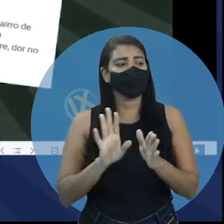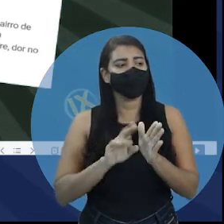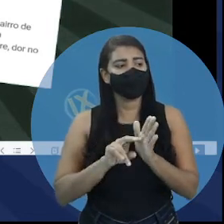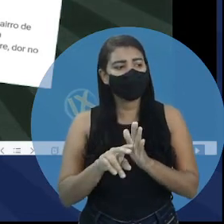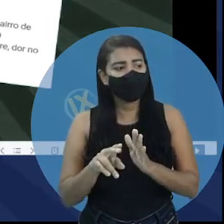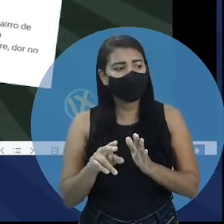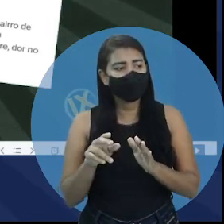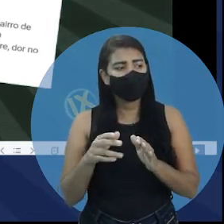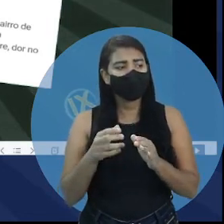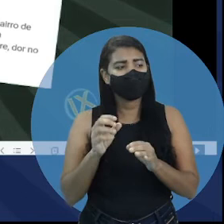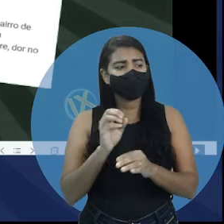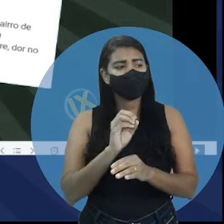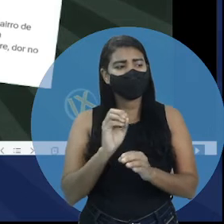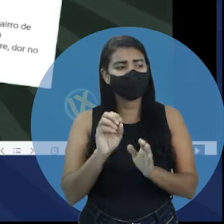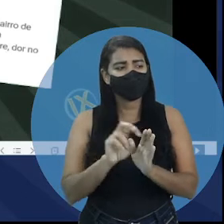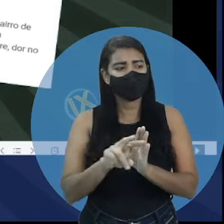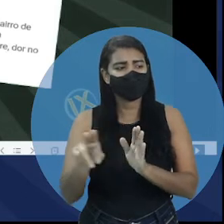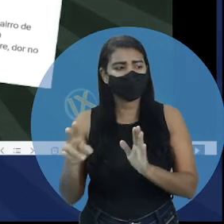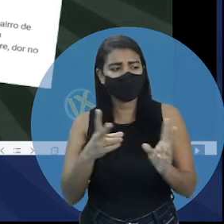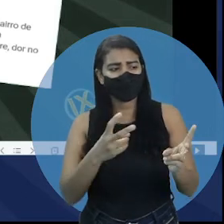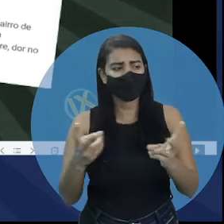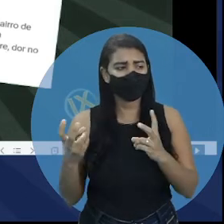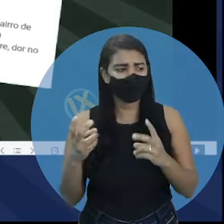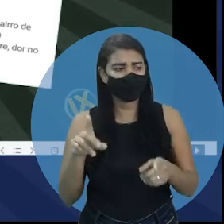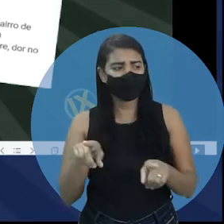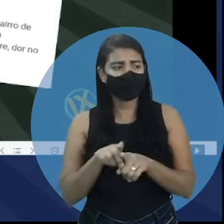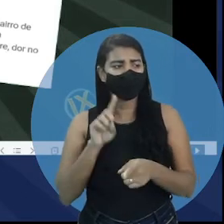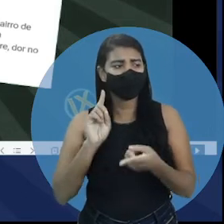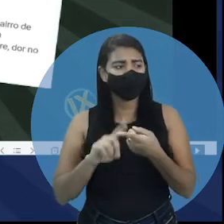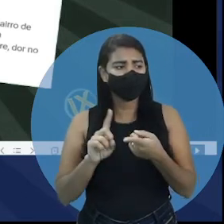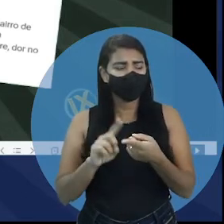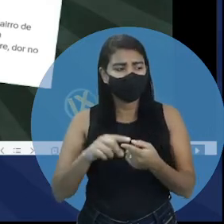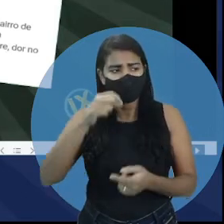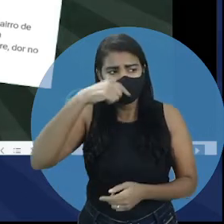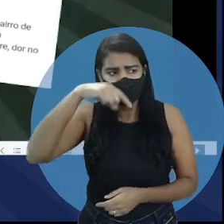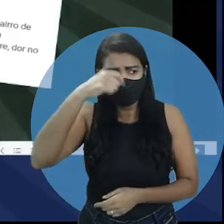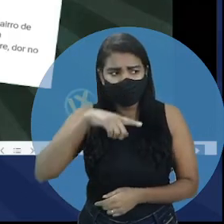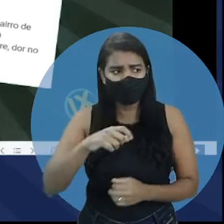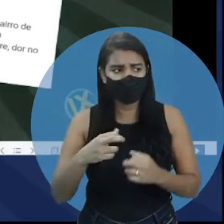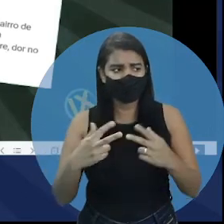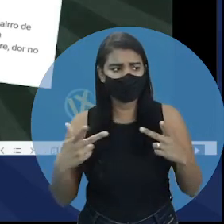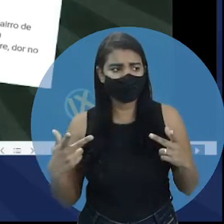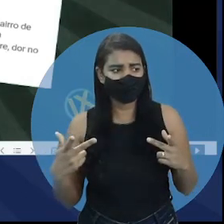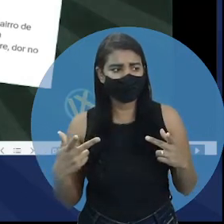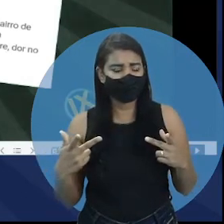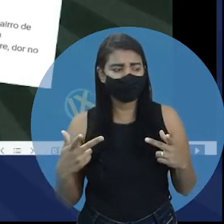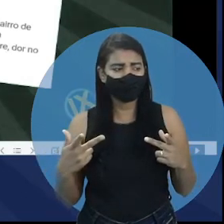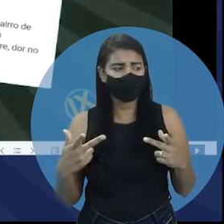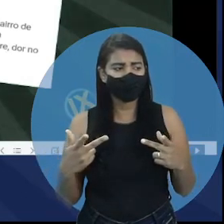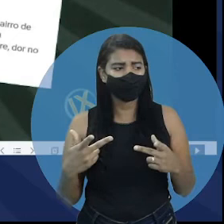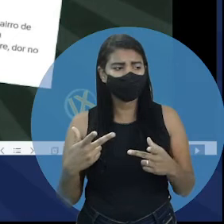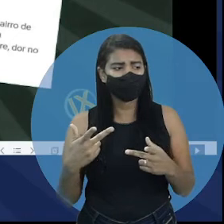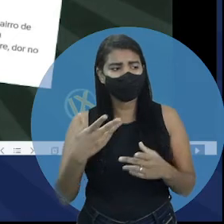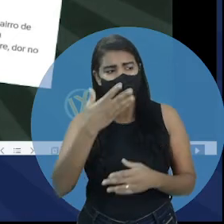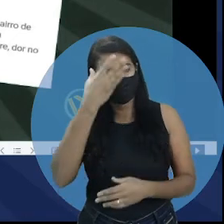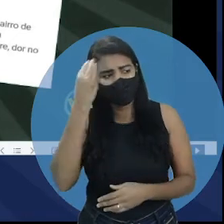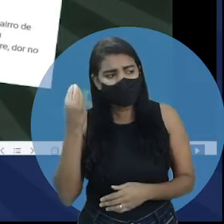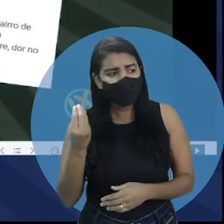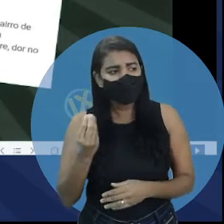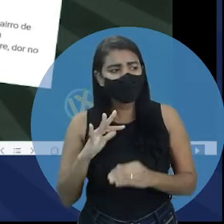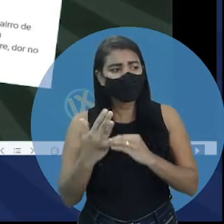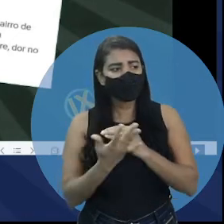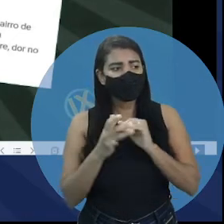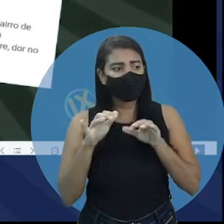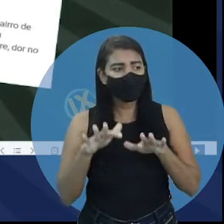incidência aumentados. A gente percebeu também que algumas outras viroses, elas caíram no esquecimento por causa,